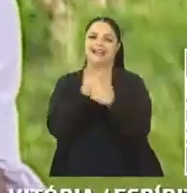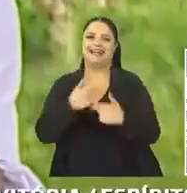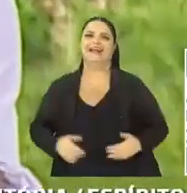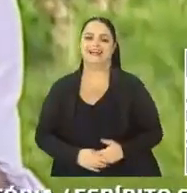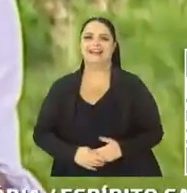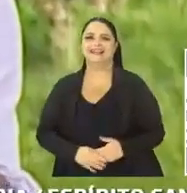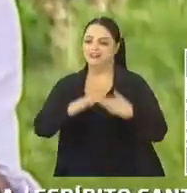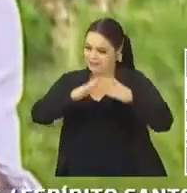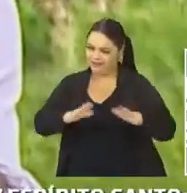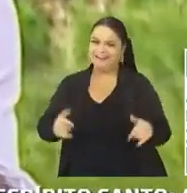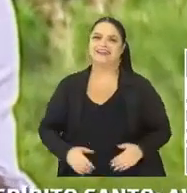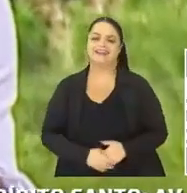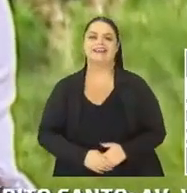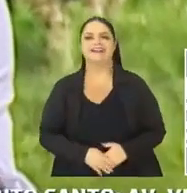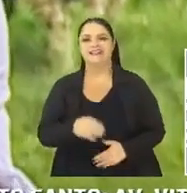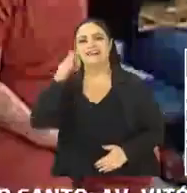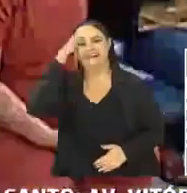Vocês estão vendo o que eu estou falando? Quem sabe o que eu estou